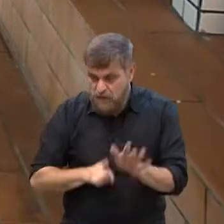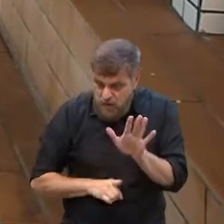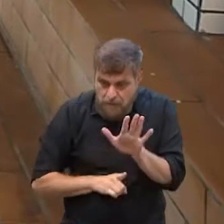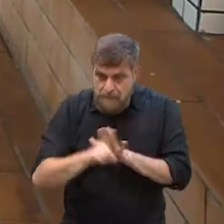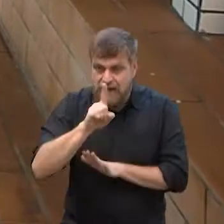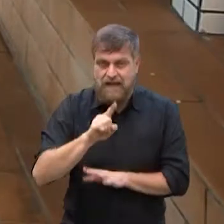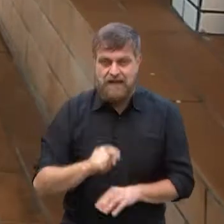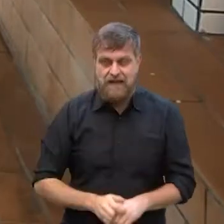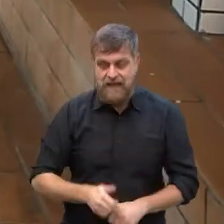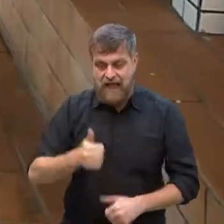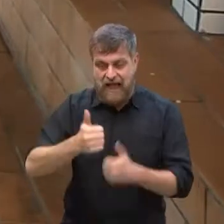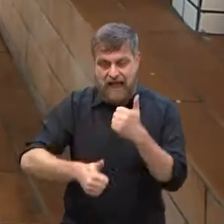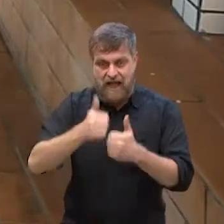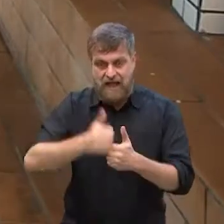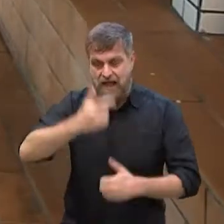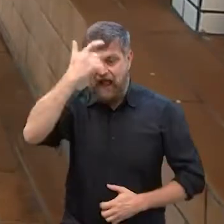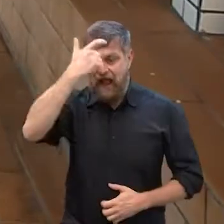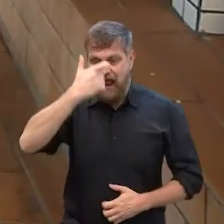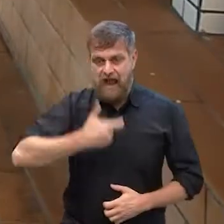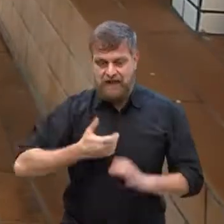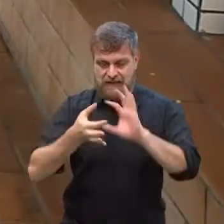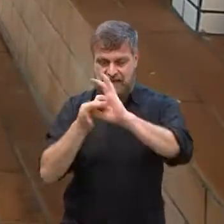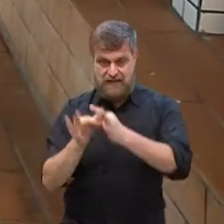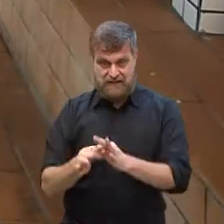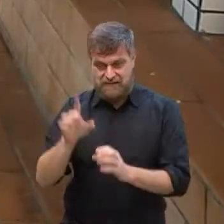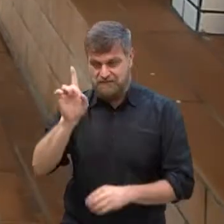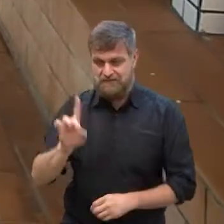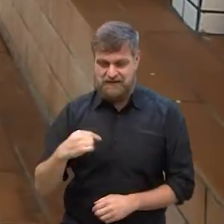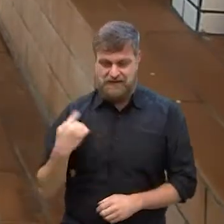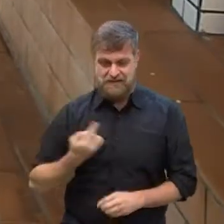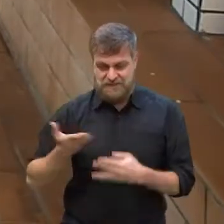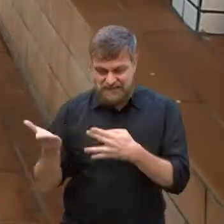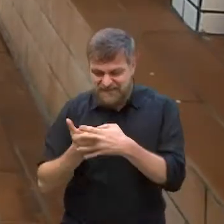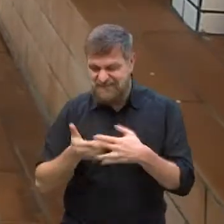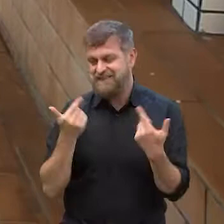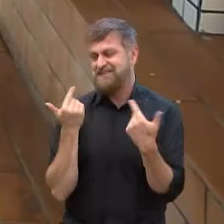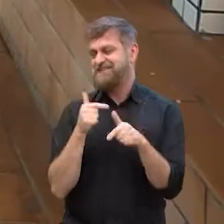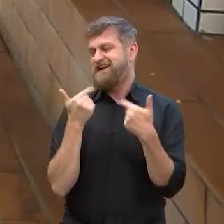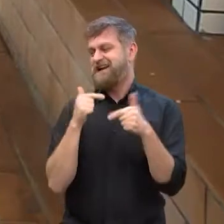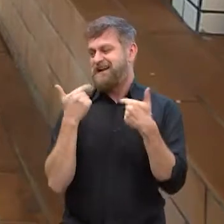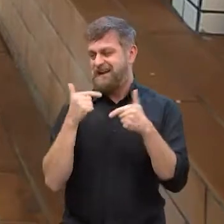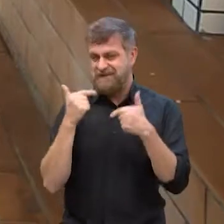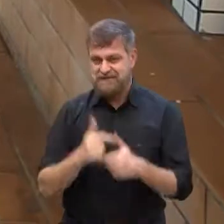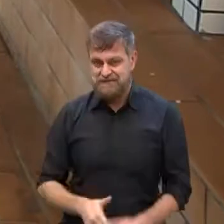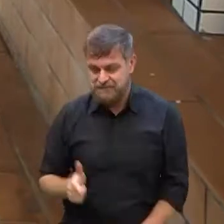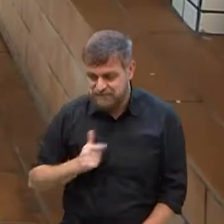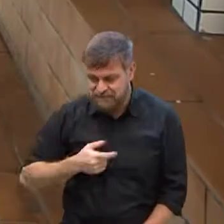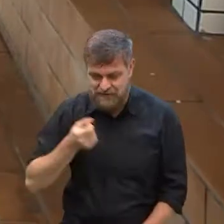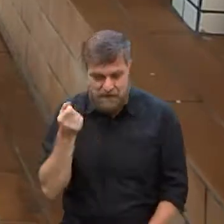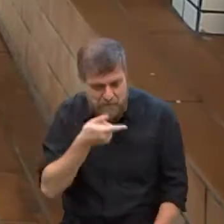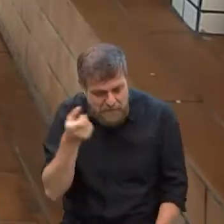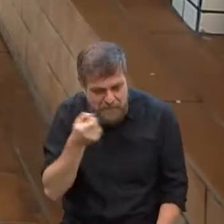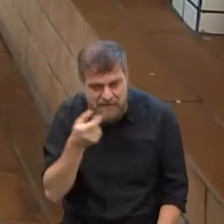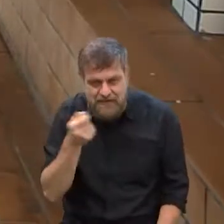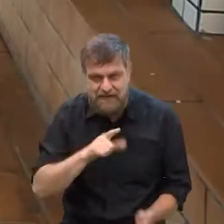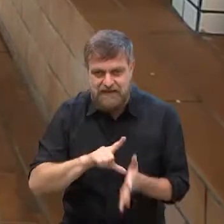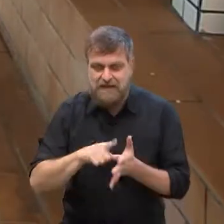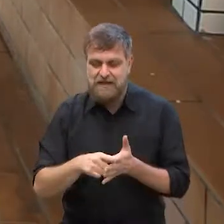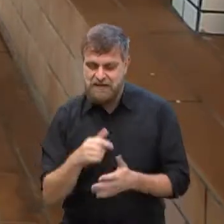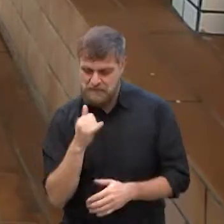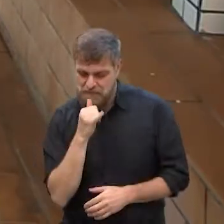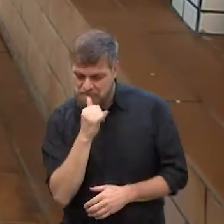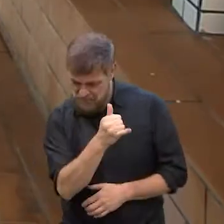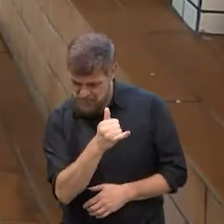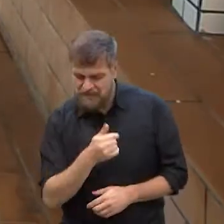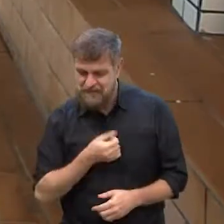da história. O intervalo aqui foi um sarro, viu? Que a gente deu de risada aqui com o Daniel Dias. Foi uma atrás da outra. Depois eu vou pedir para ele